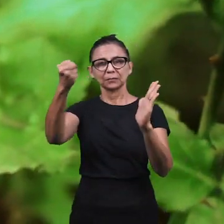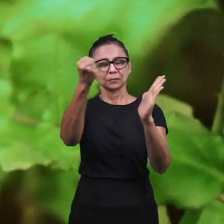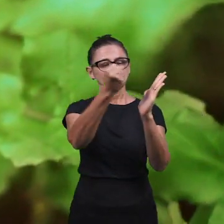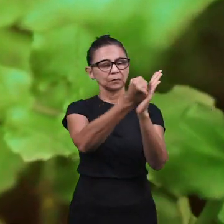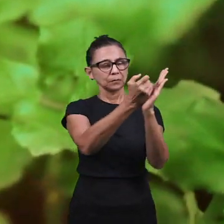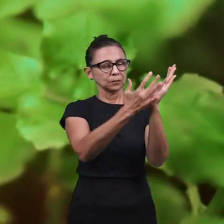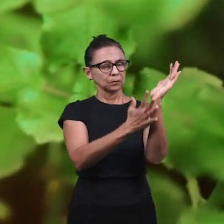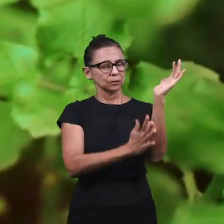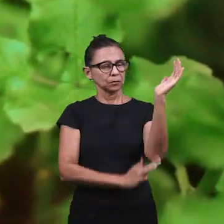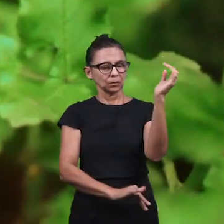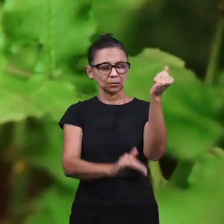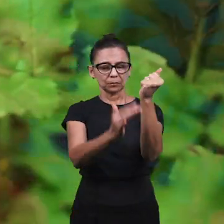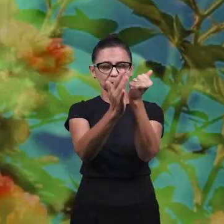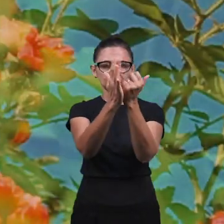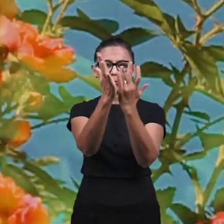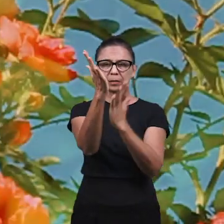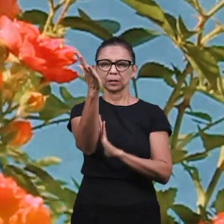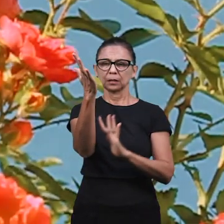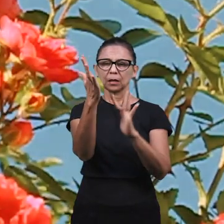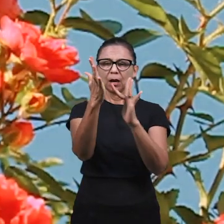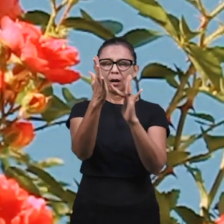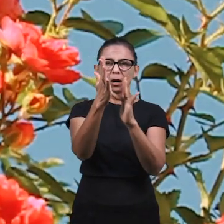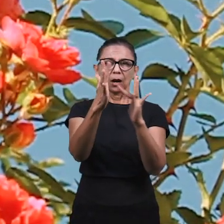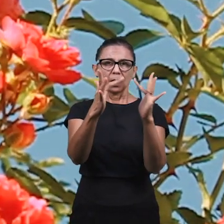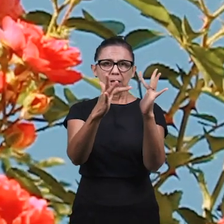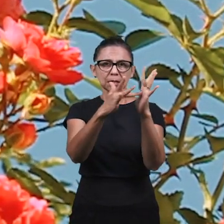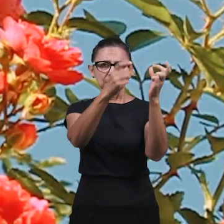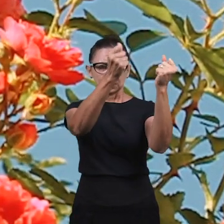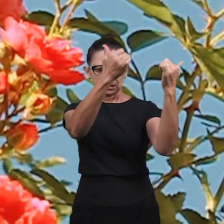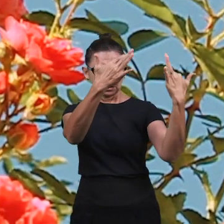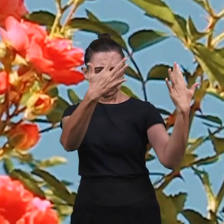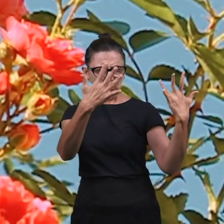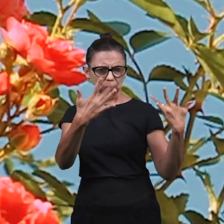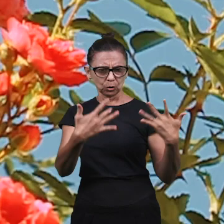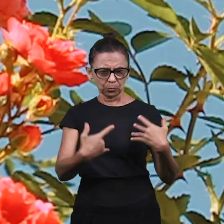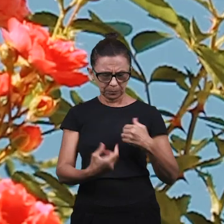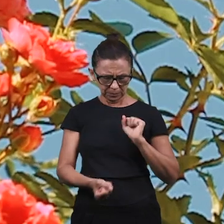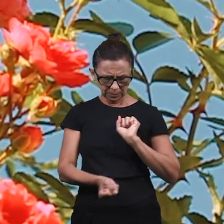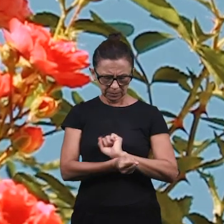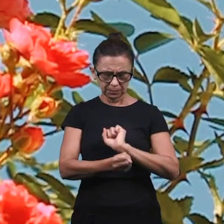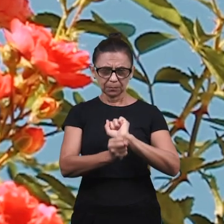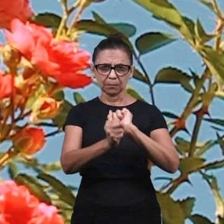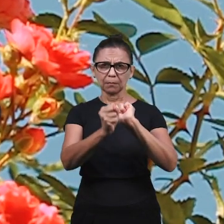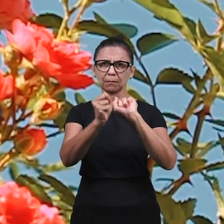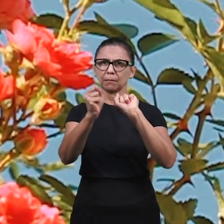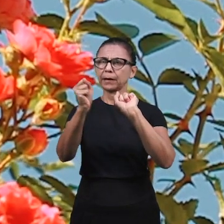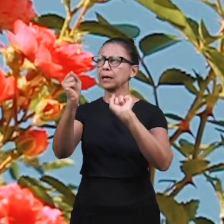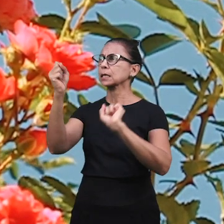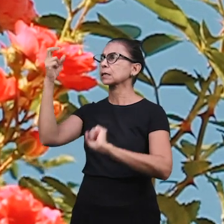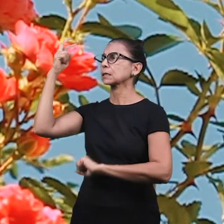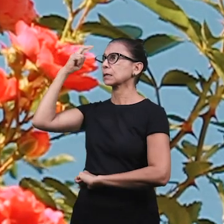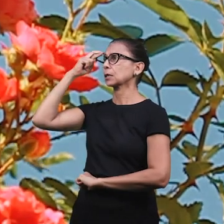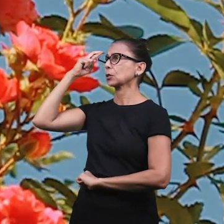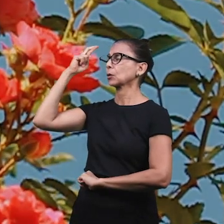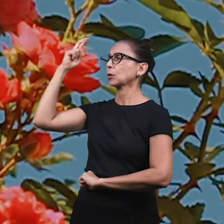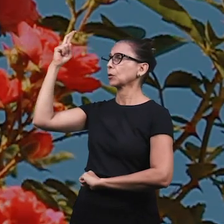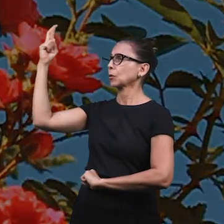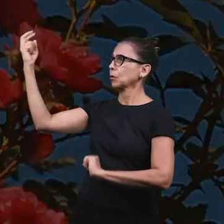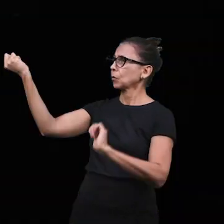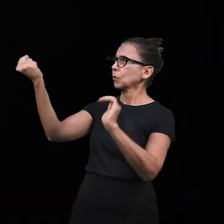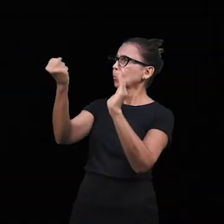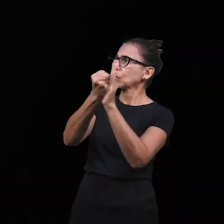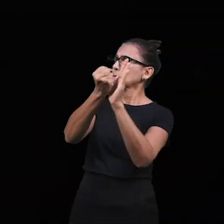Derrama do teu sangue sobre mim, ó Senhor.